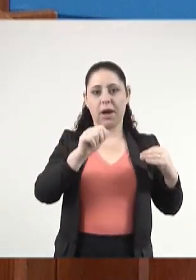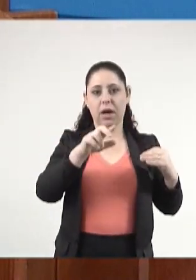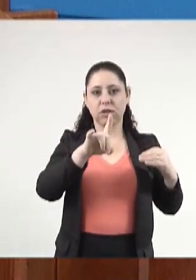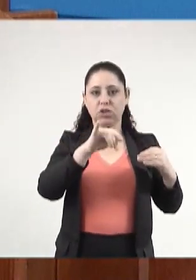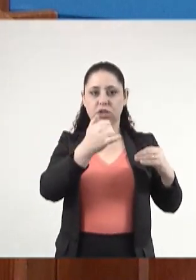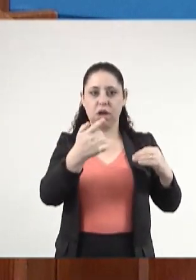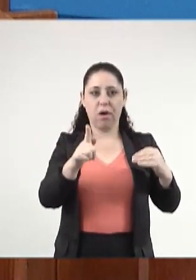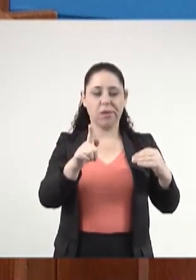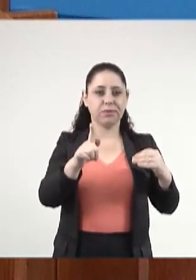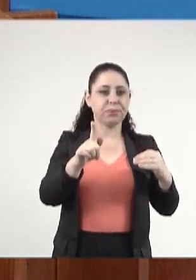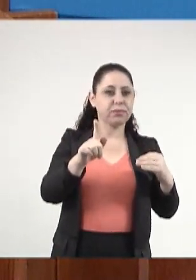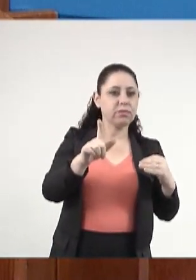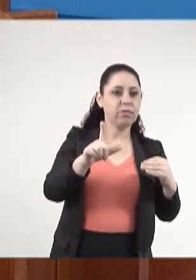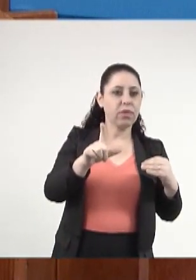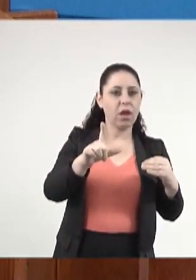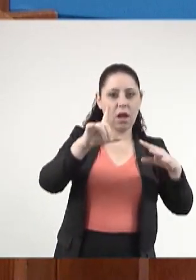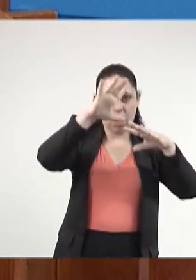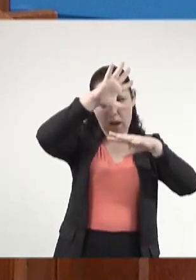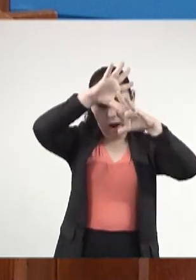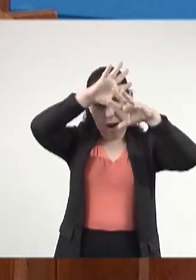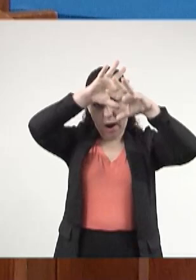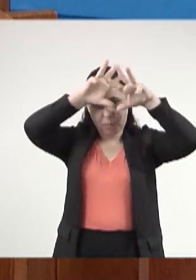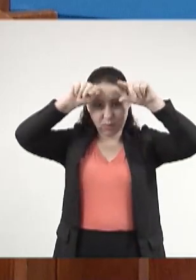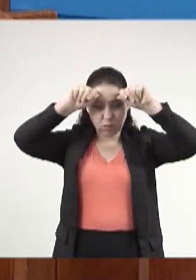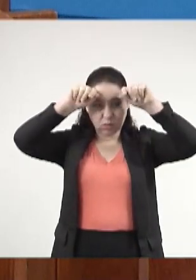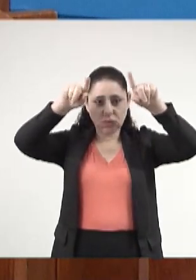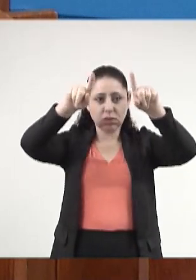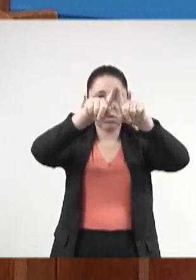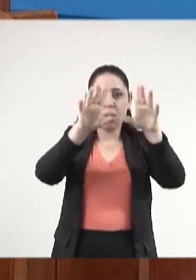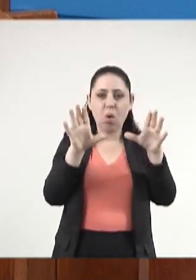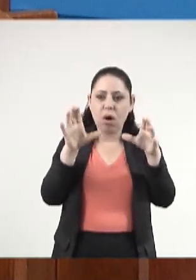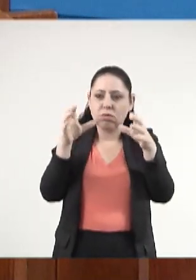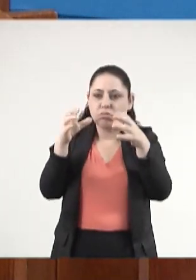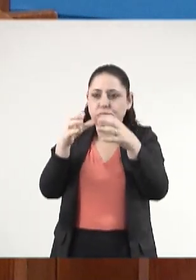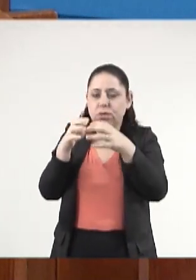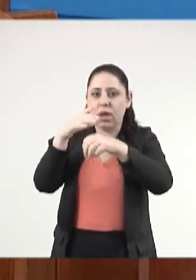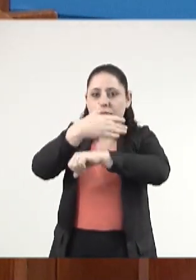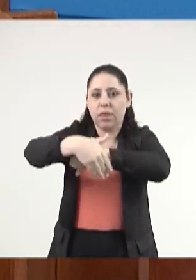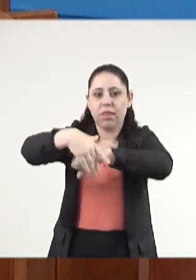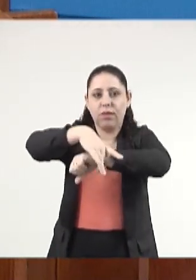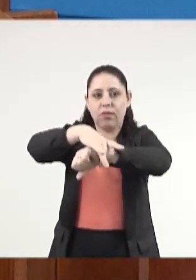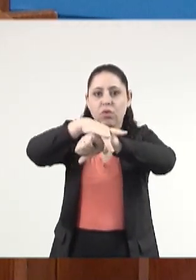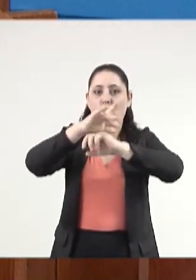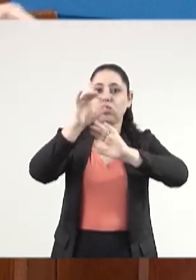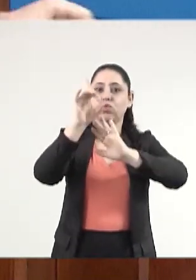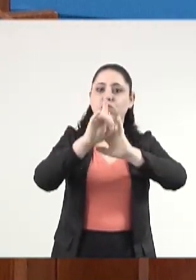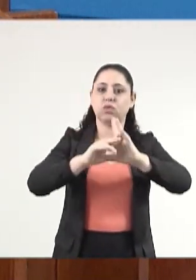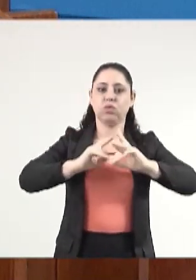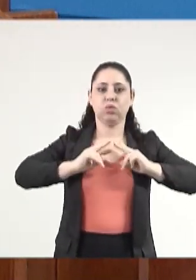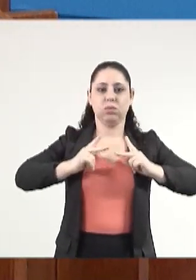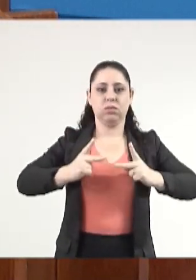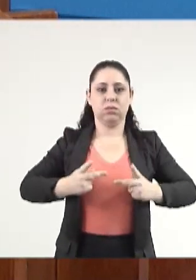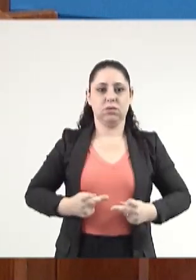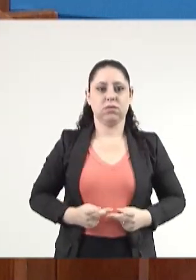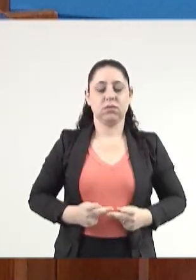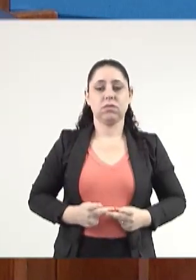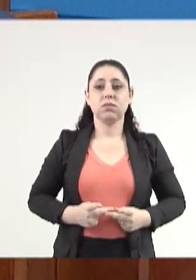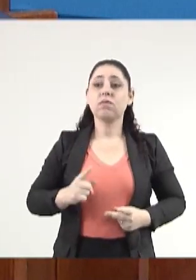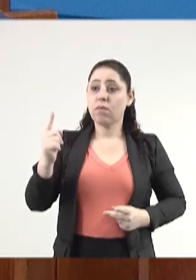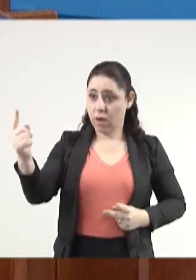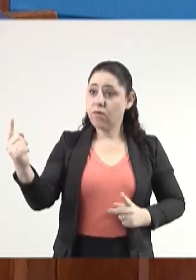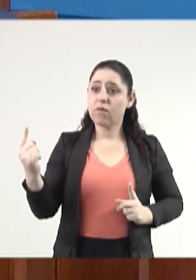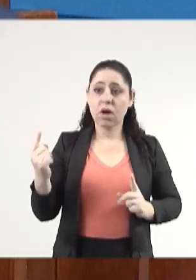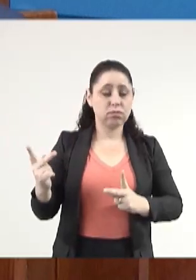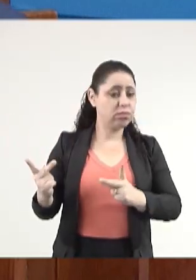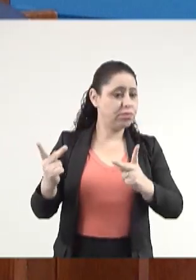né, do Amazonas, e um grupo de defensores dos direitos humanos. Eles vieram fazer